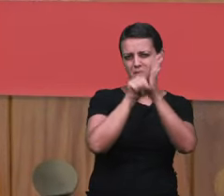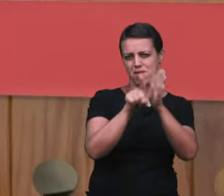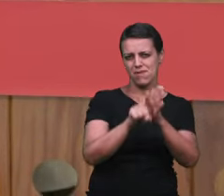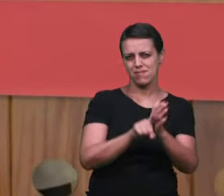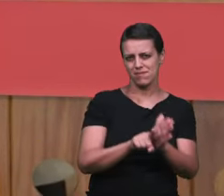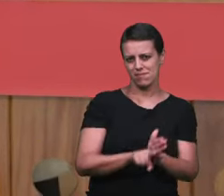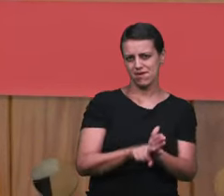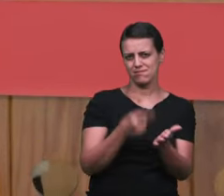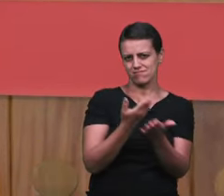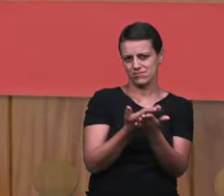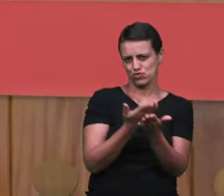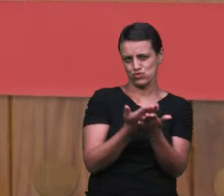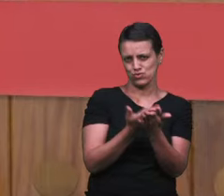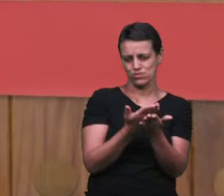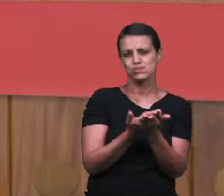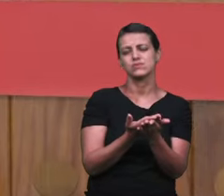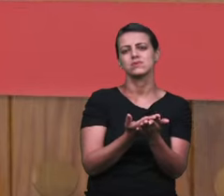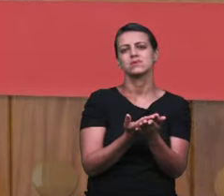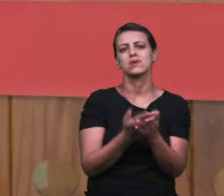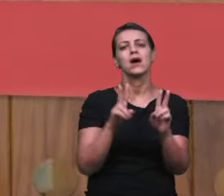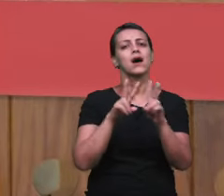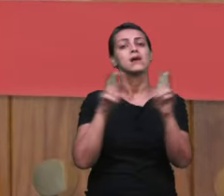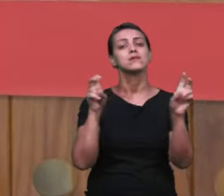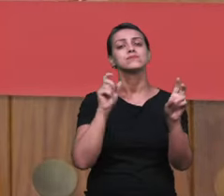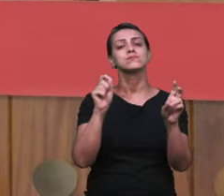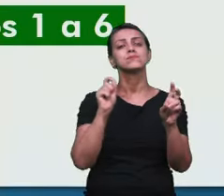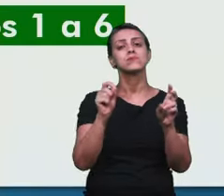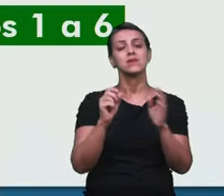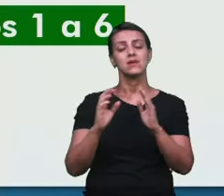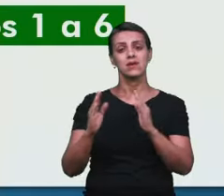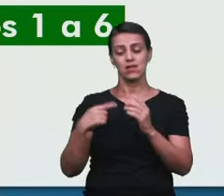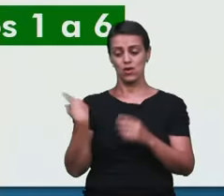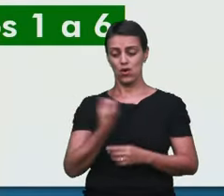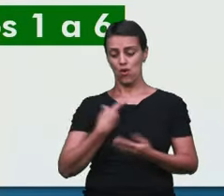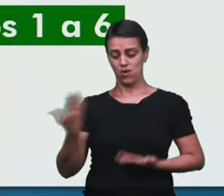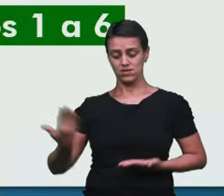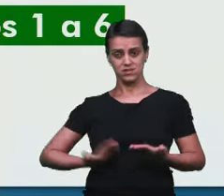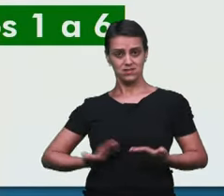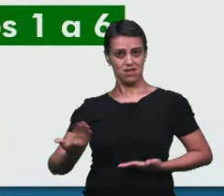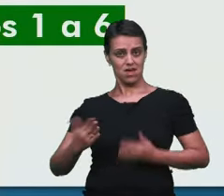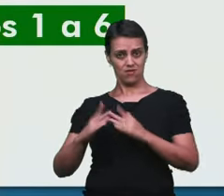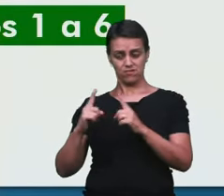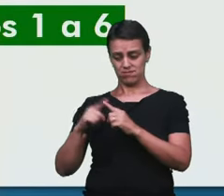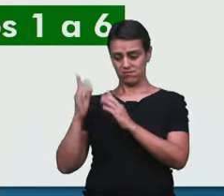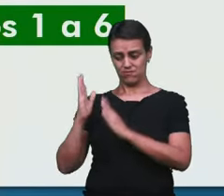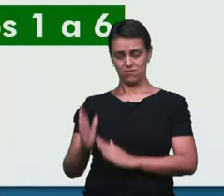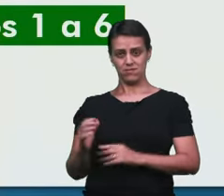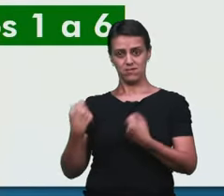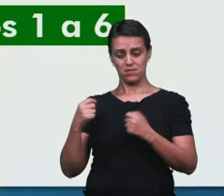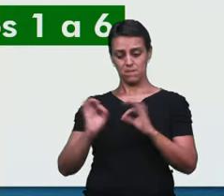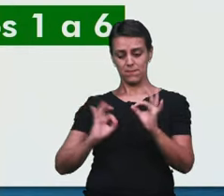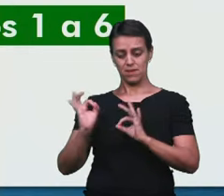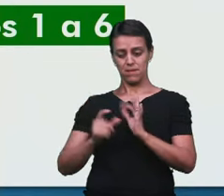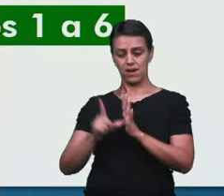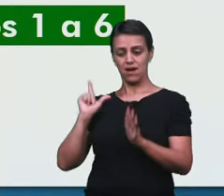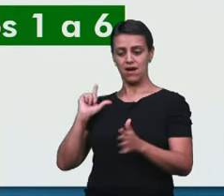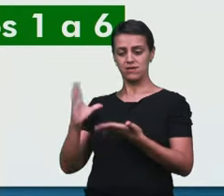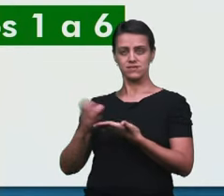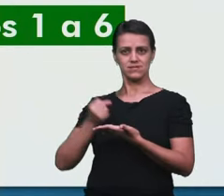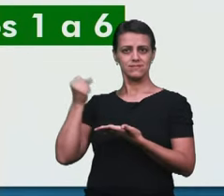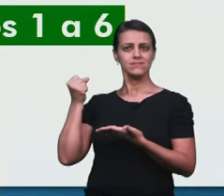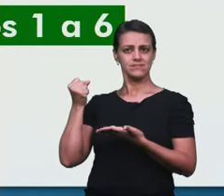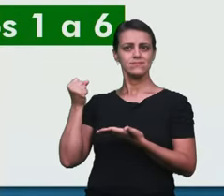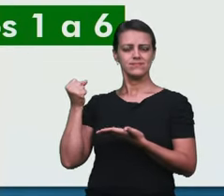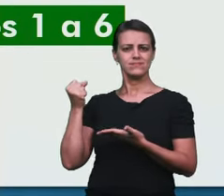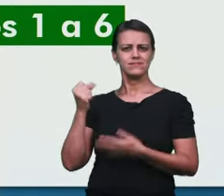Bíblica, cujo assunto é o preparo da igreja para o arrebatamento, porque nós estamos fazendo uma conexão de aspectos e